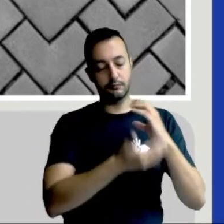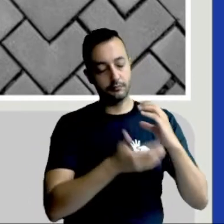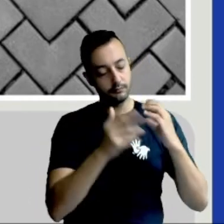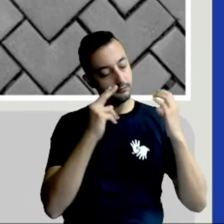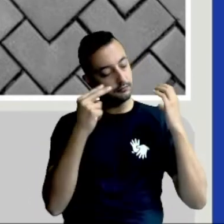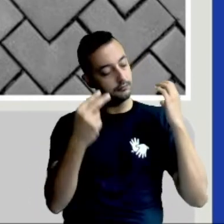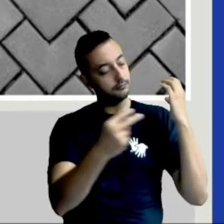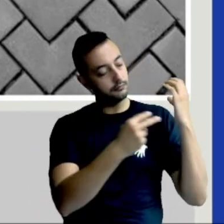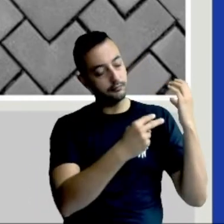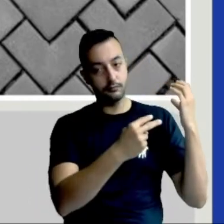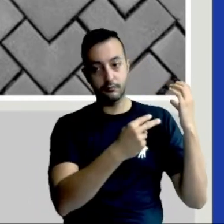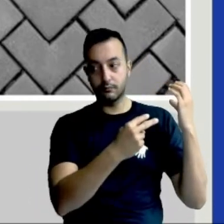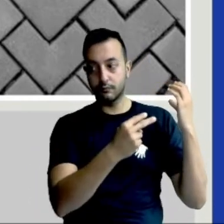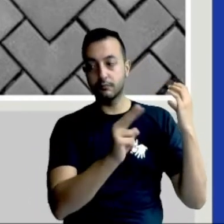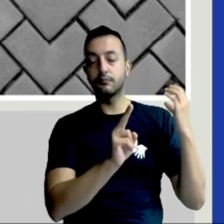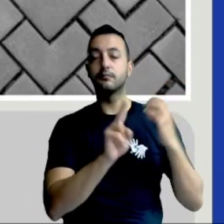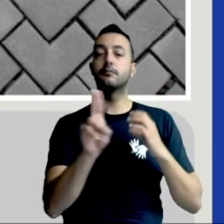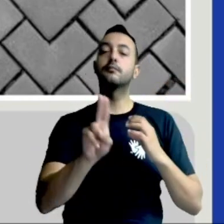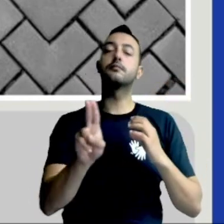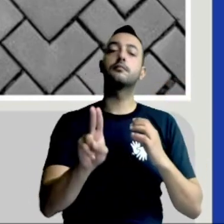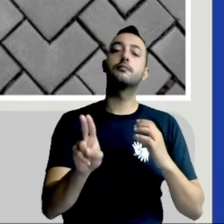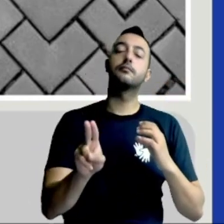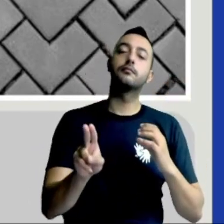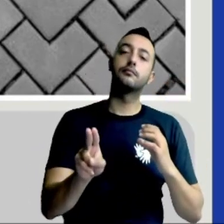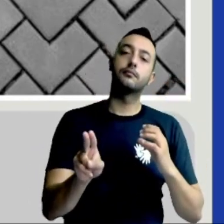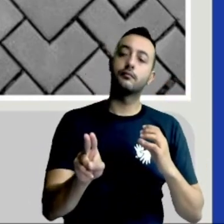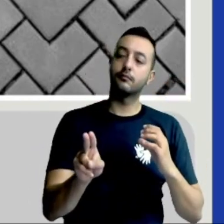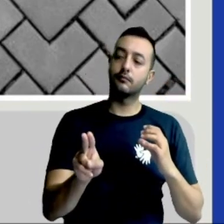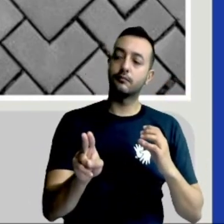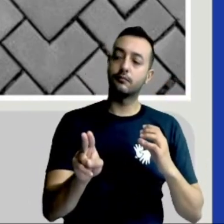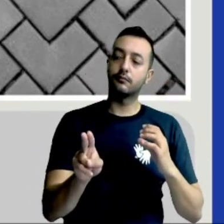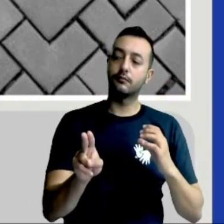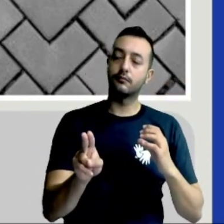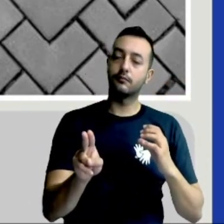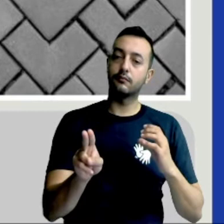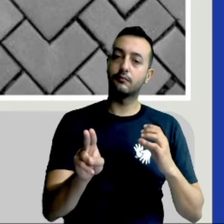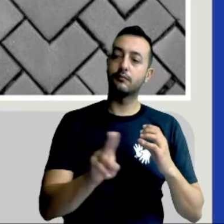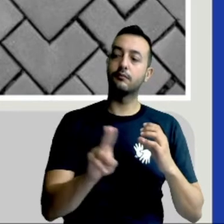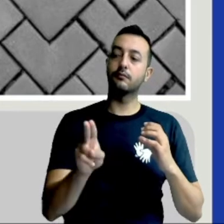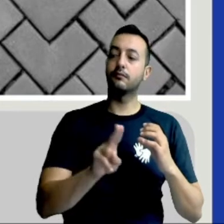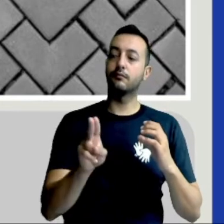gente não está vendo. Qual é o nome desses